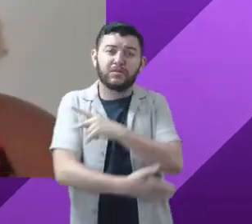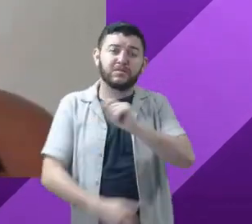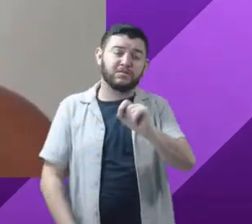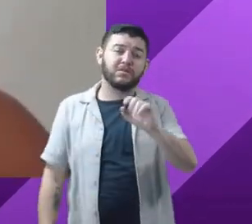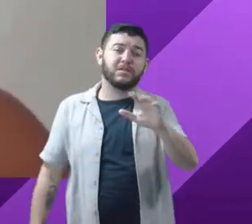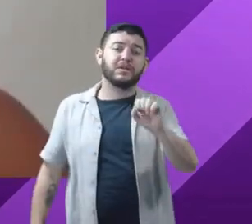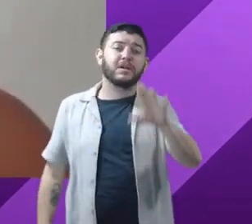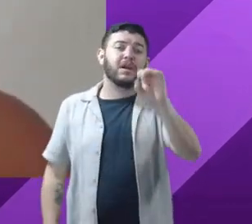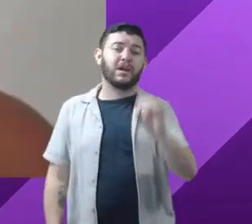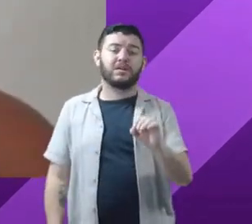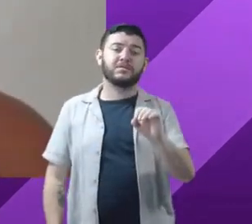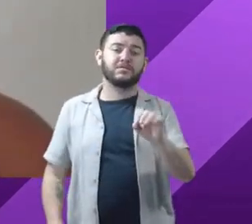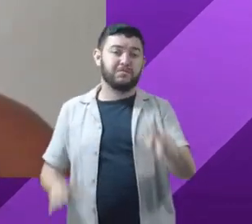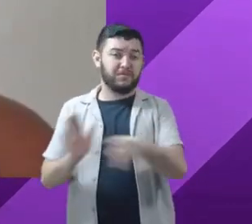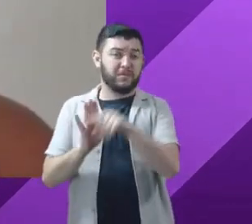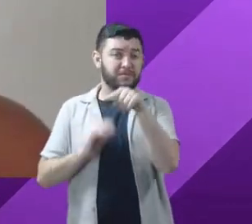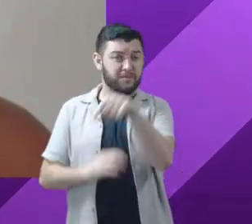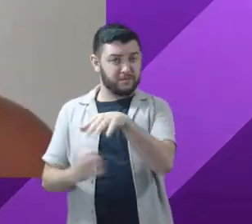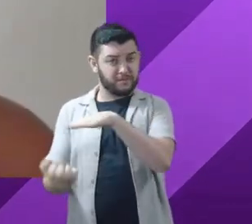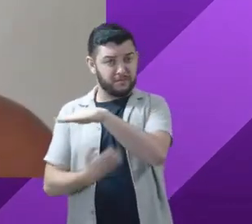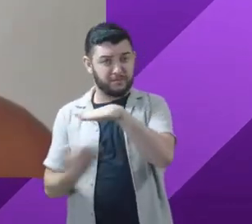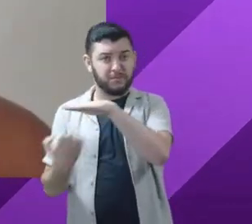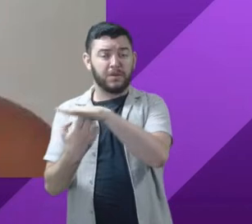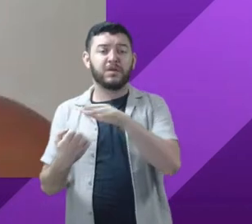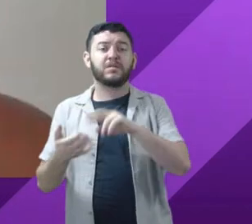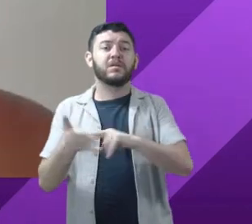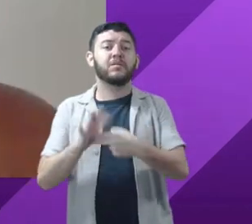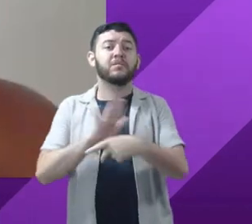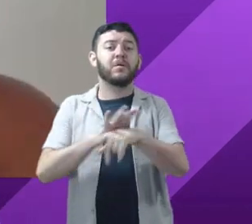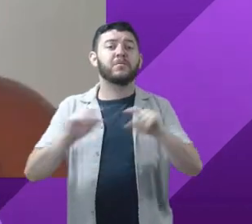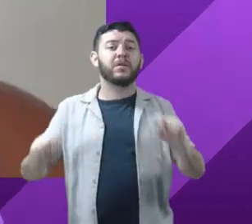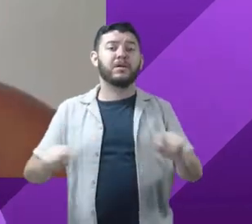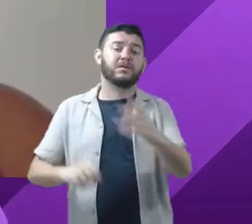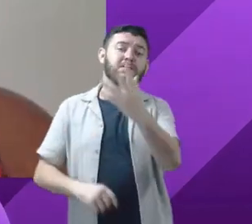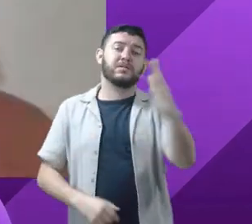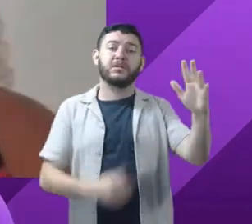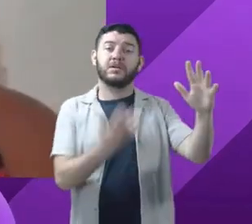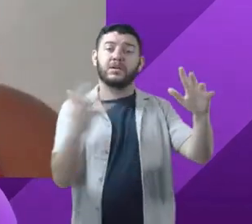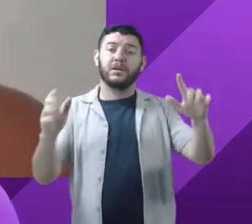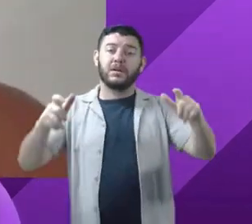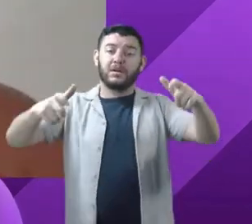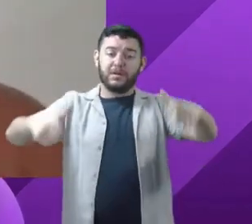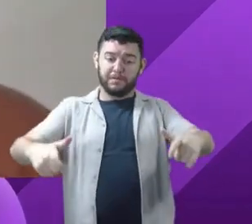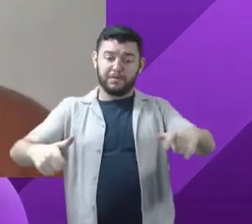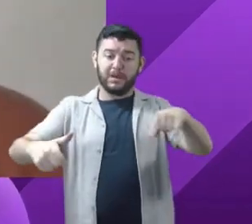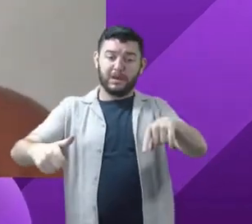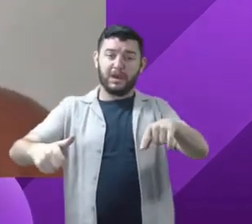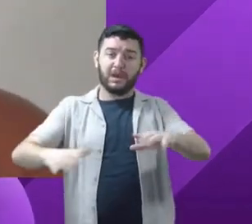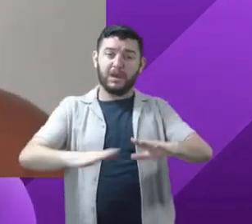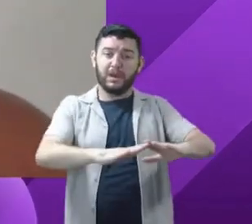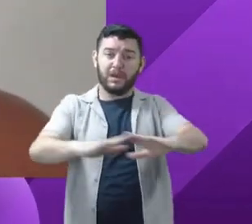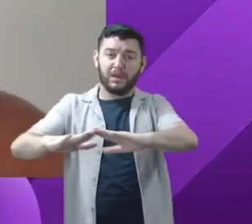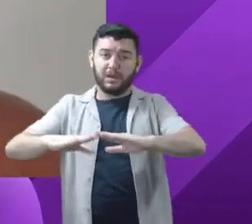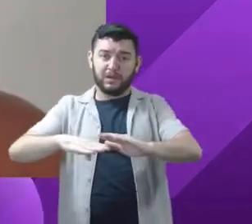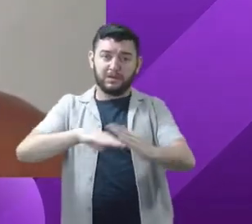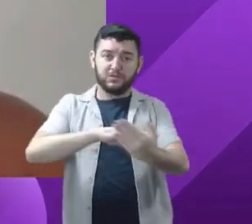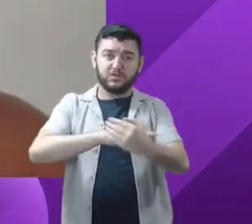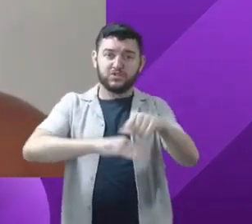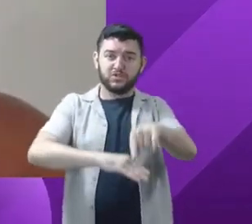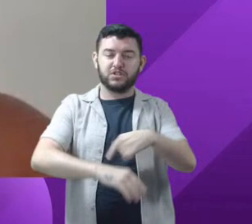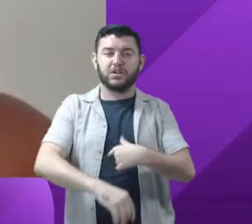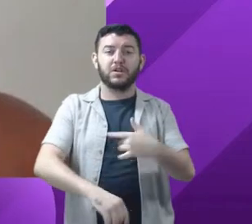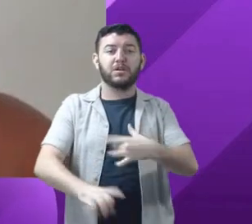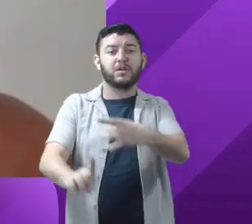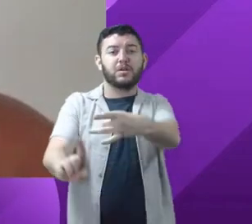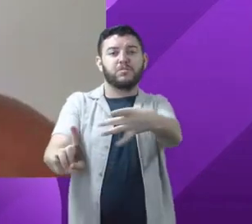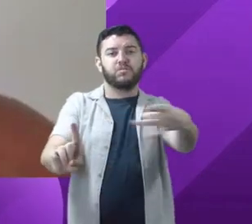Braskem como um caso também de racismo ambiental. Então, voltando ao dia 5 de março, né, a gente foi fazer o